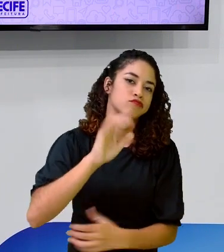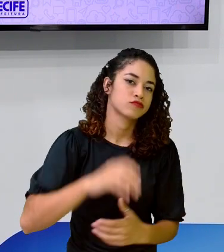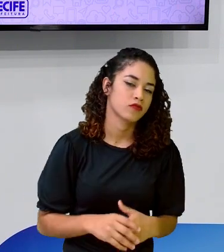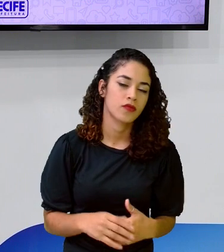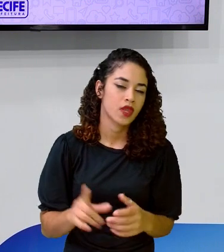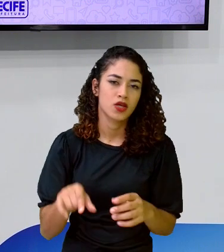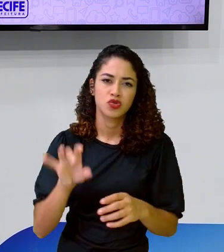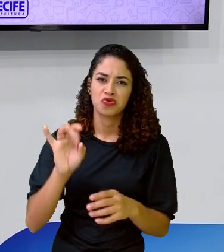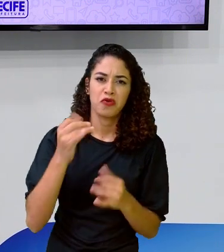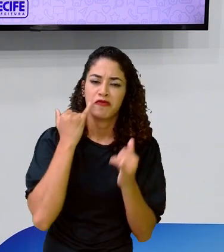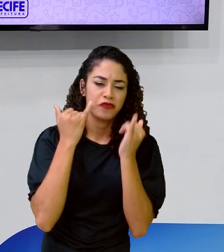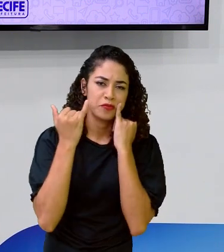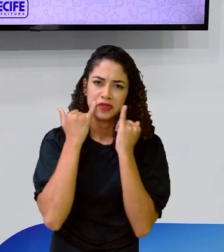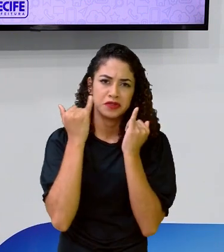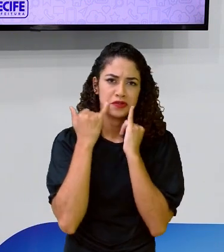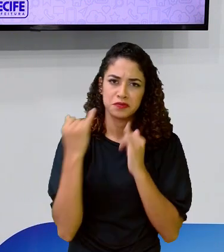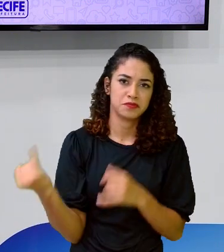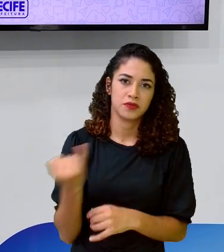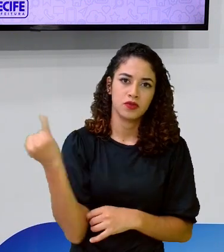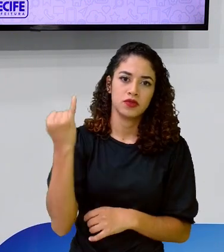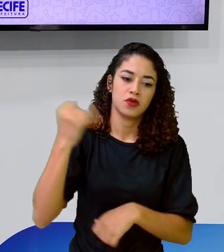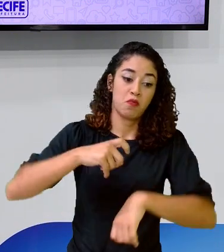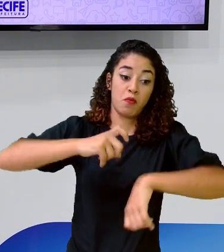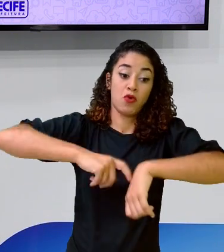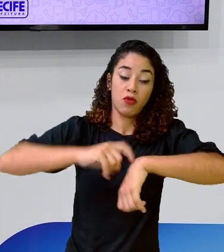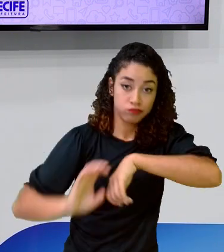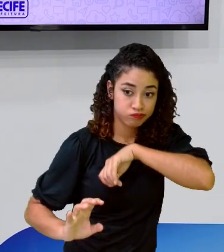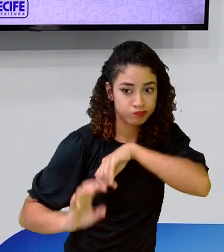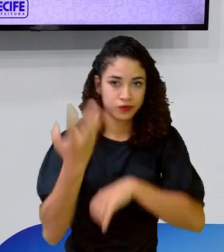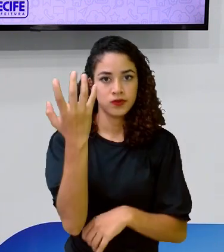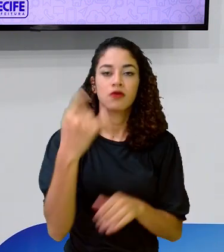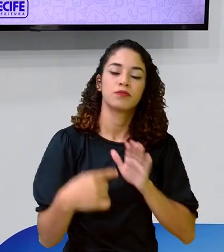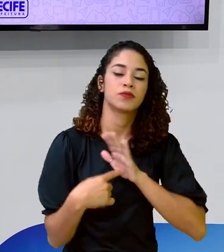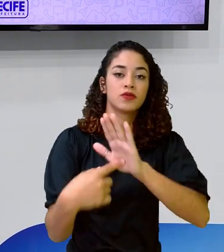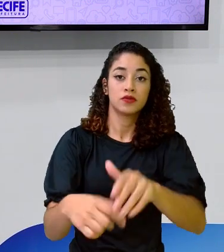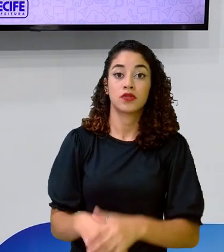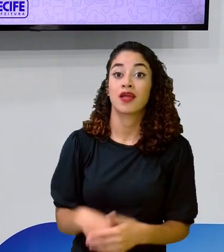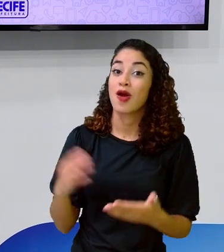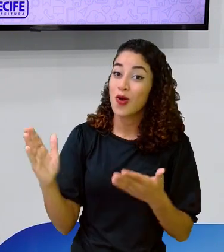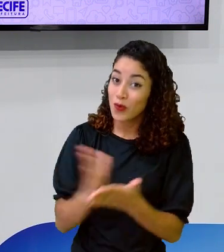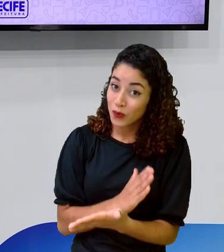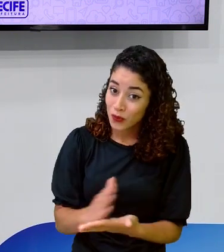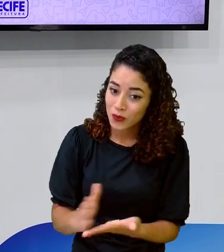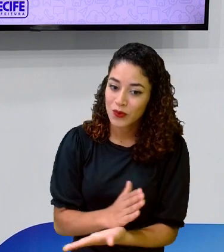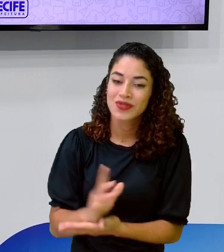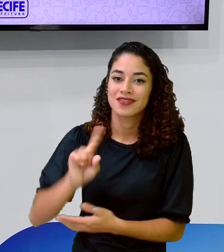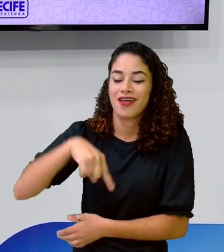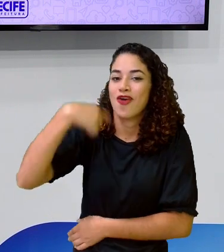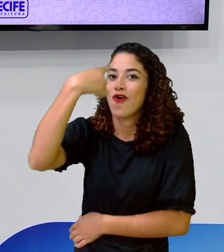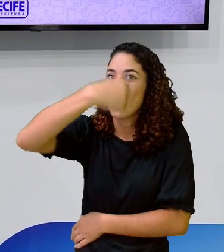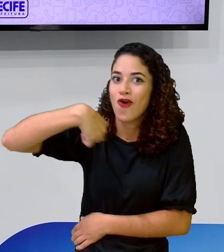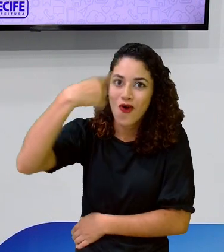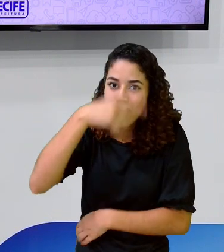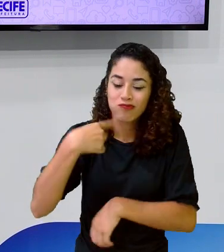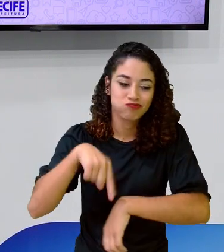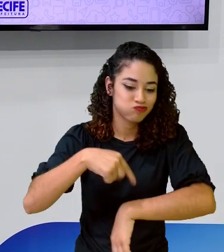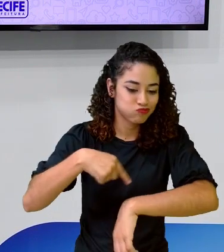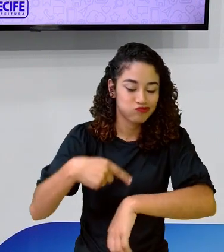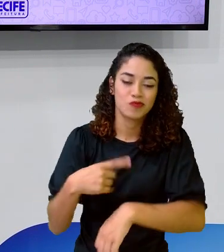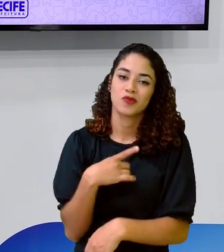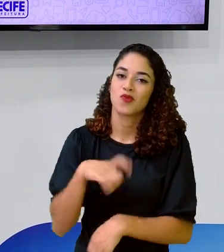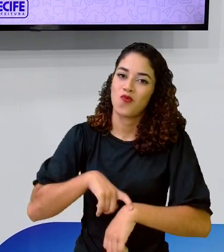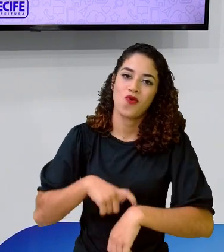que aconteceu, ou está acontecendo, e alguns que duram horas, aqueles que eu falei, citei, alguns tem um horário